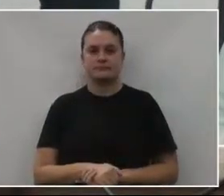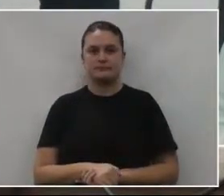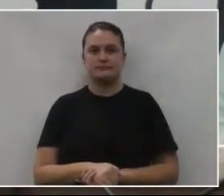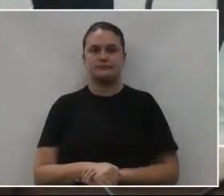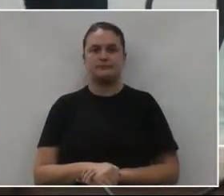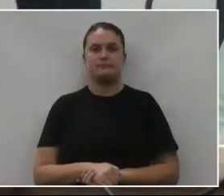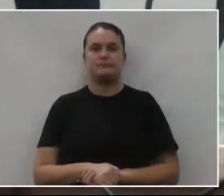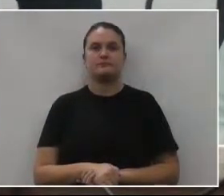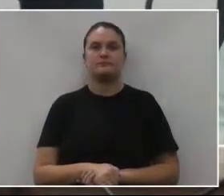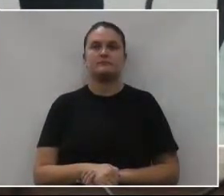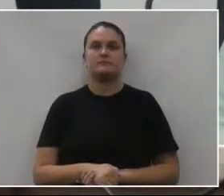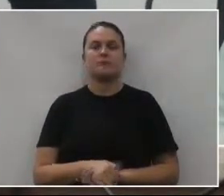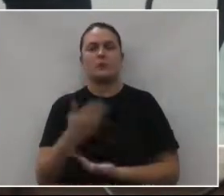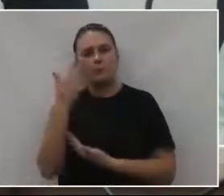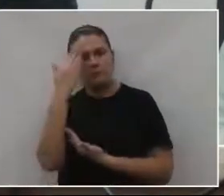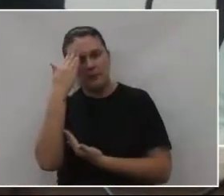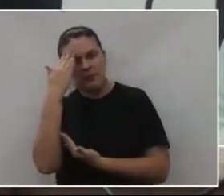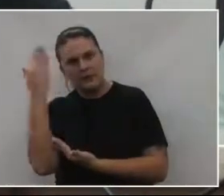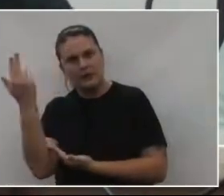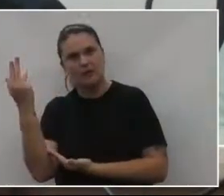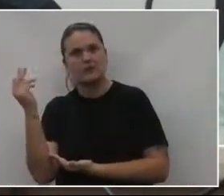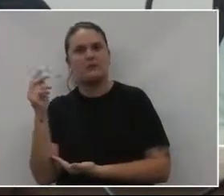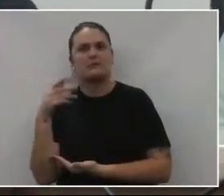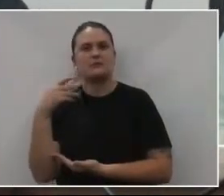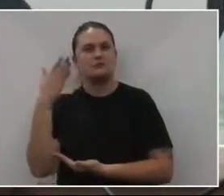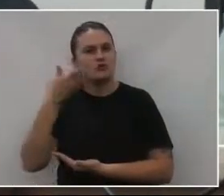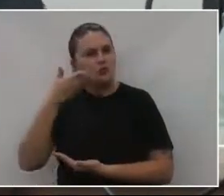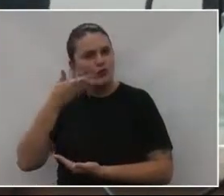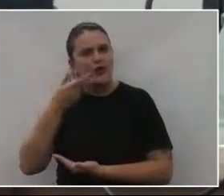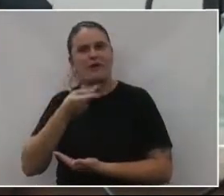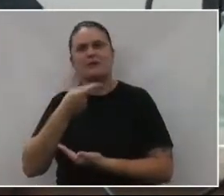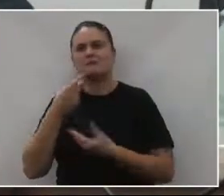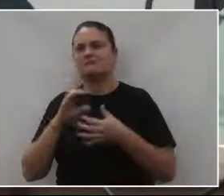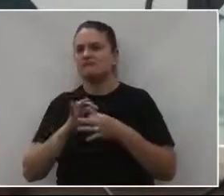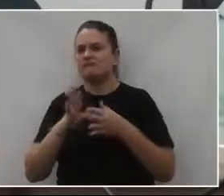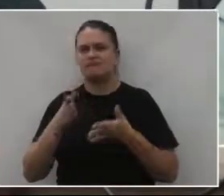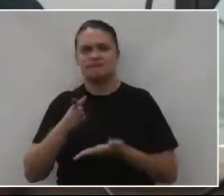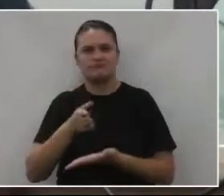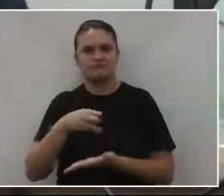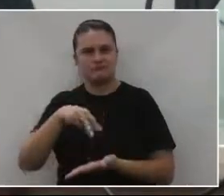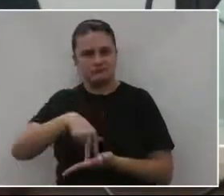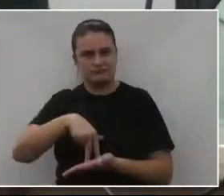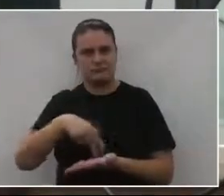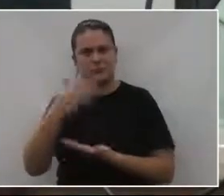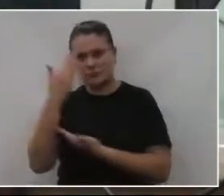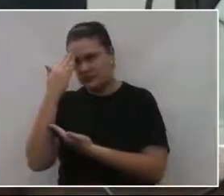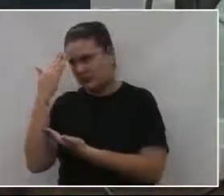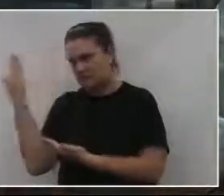conheçam mais de perto. Agradeço mais uma vez suas palavras, sua disponibilidade por estar conosco. Obrigado.